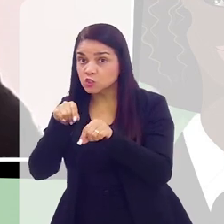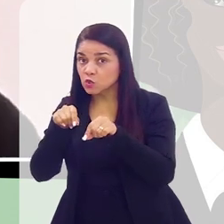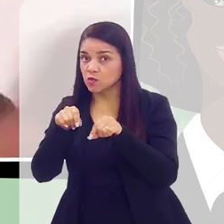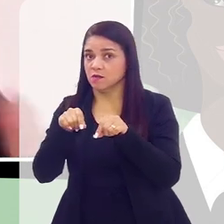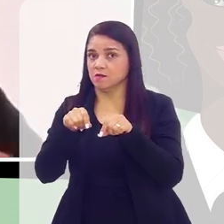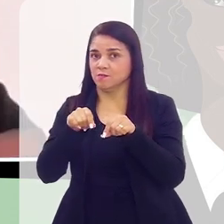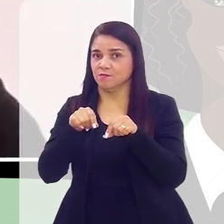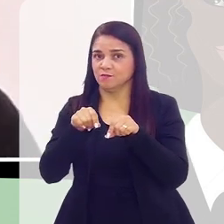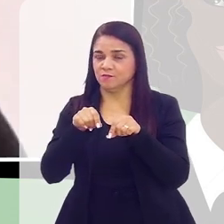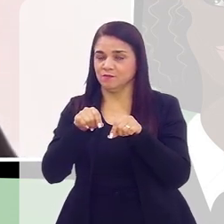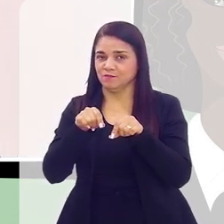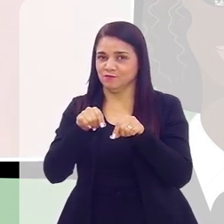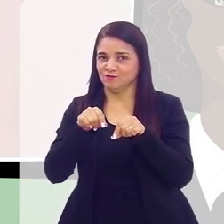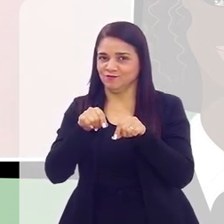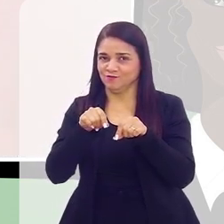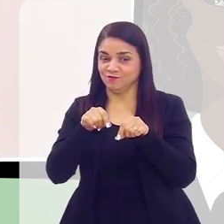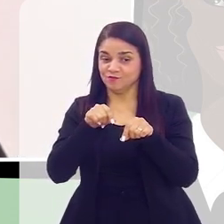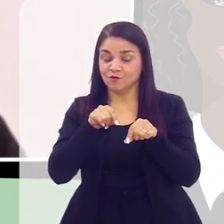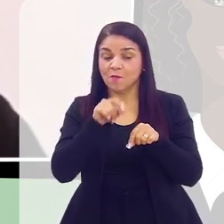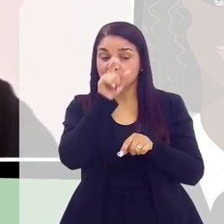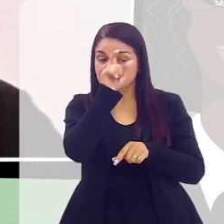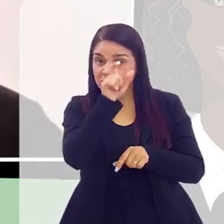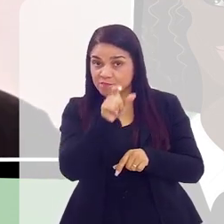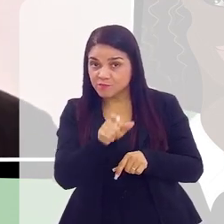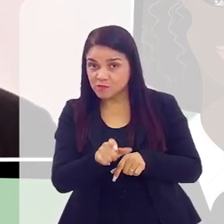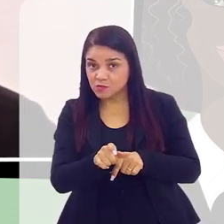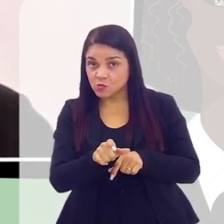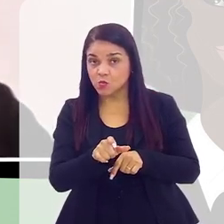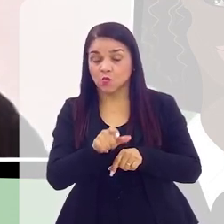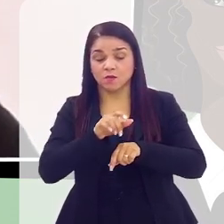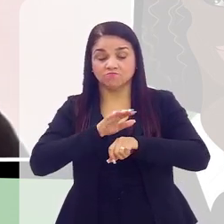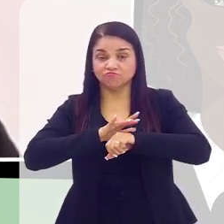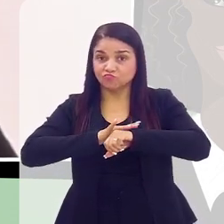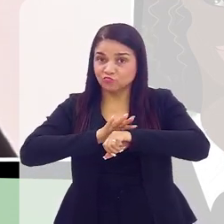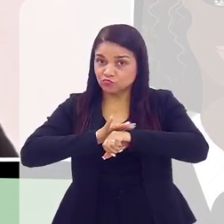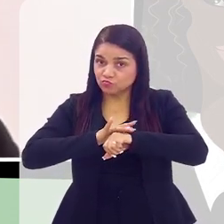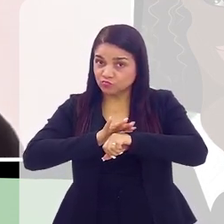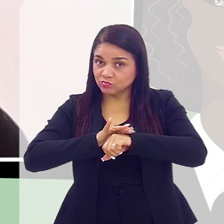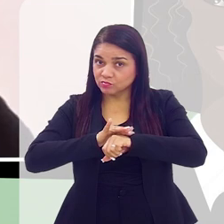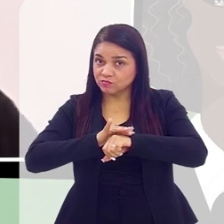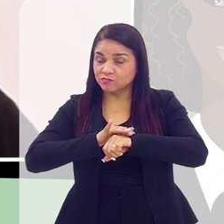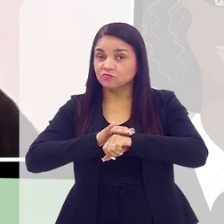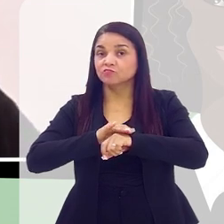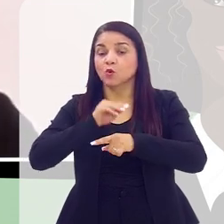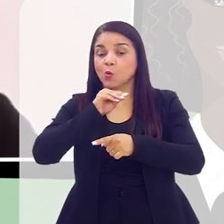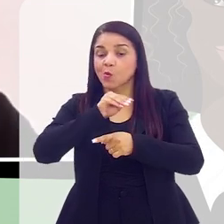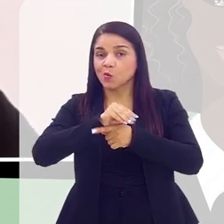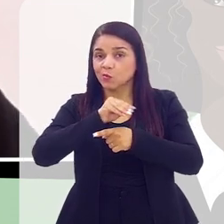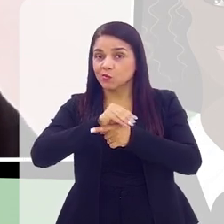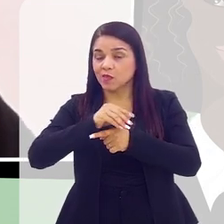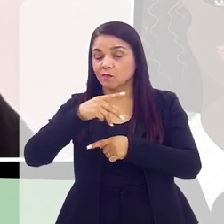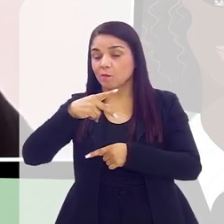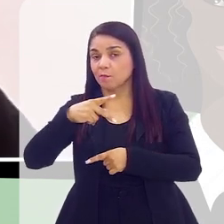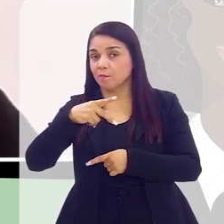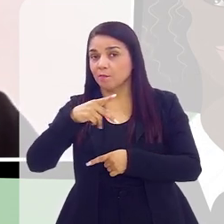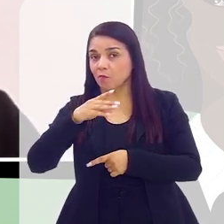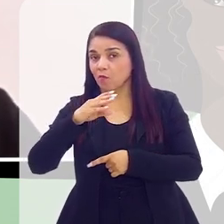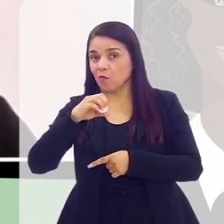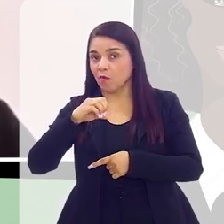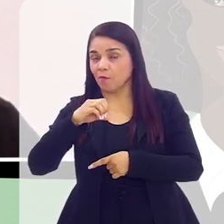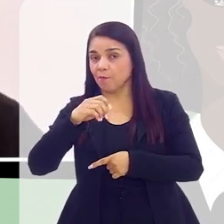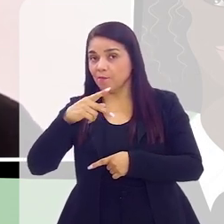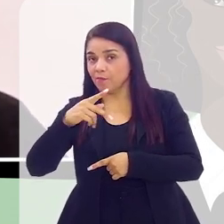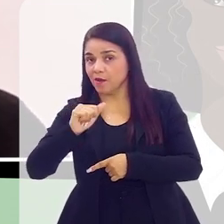escolhemos, não que isso só seja cuidado paliativo. É uma pessoa que está em cuidado paliativo, mas é uma pessoa que está